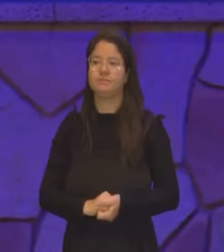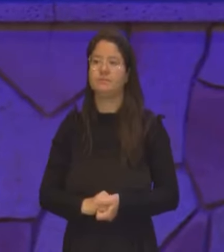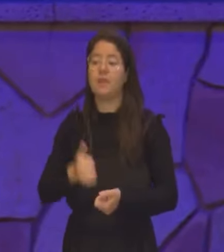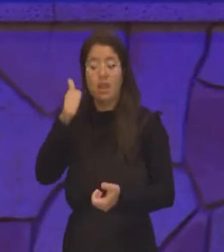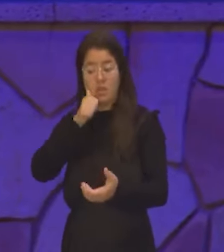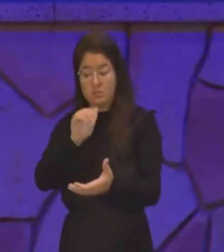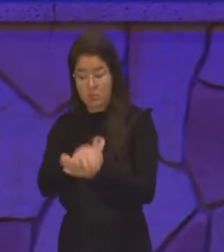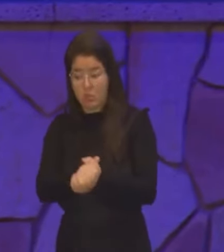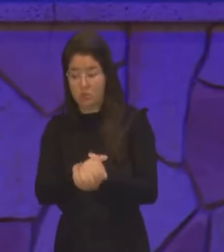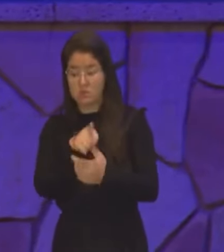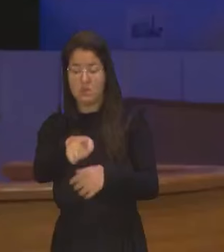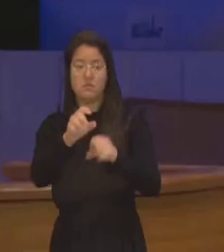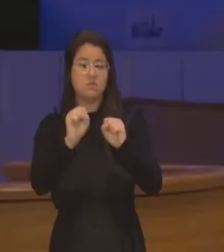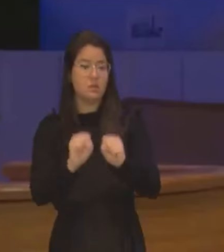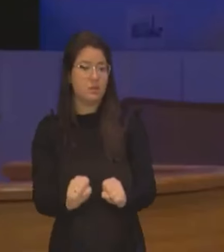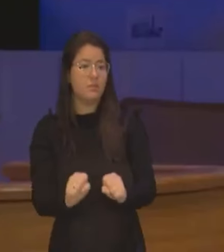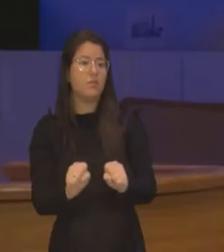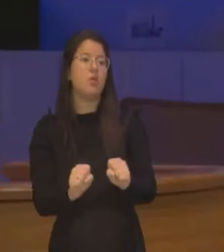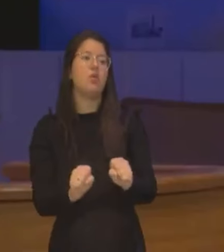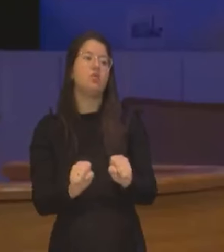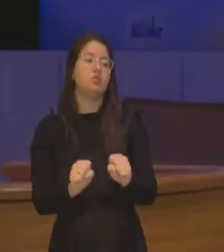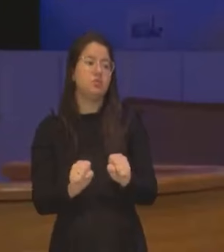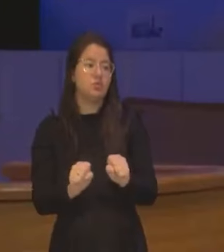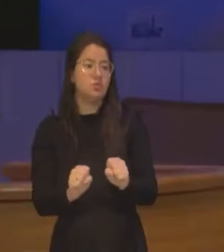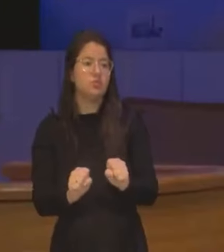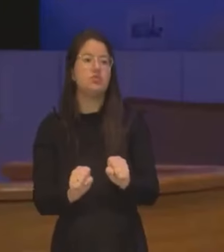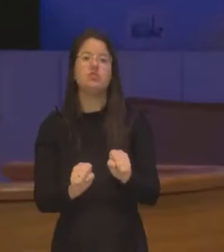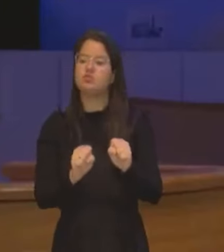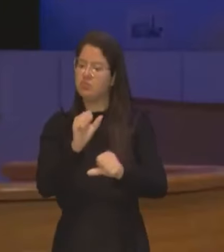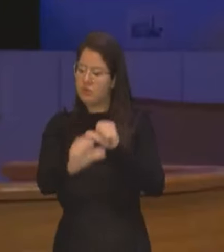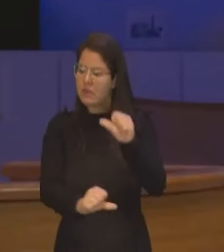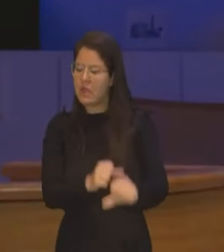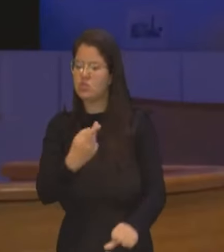Esposa, você pode ser mudada pelo poder do Espírito Santo, amém?